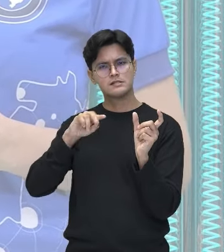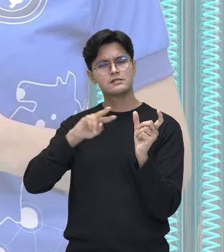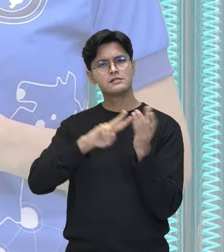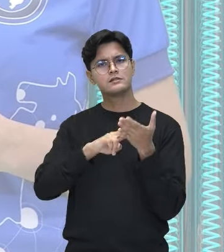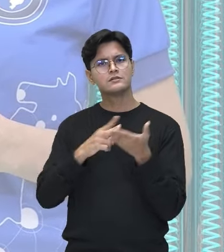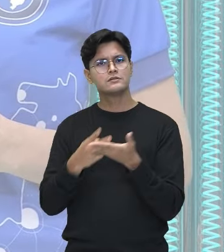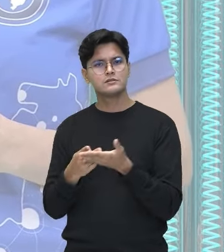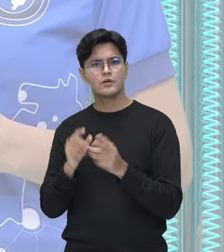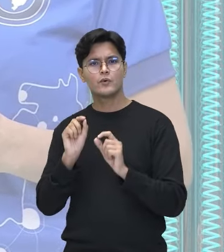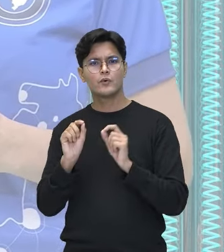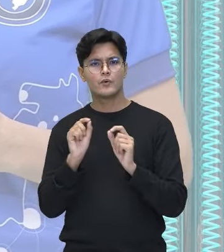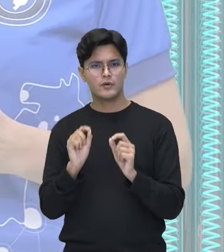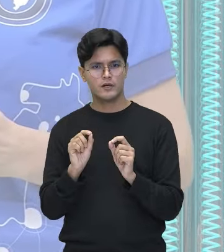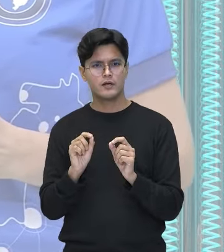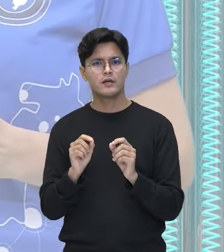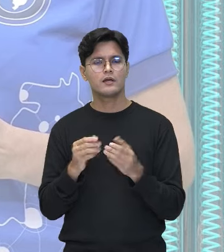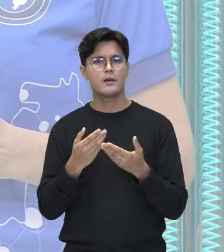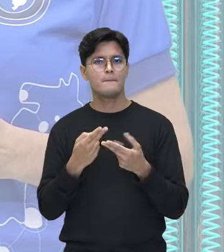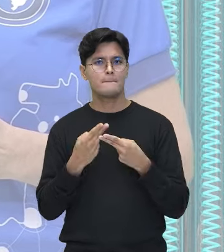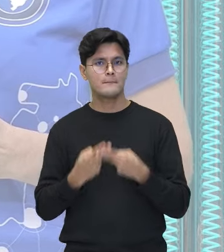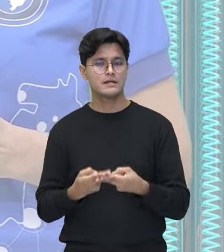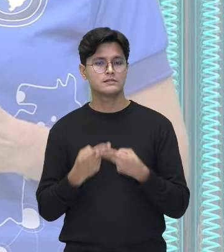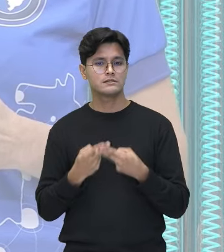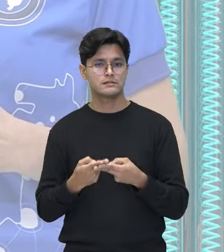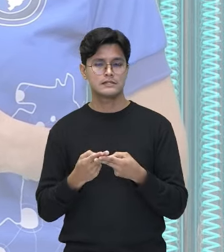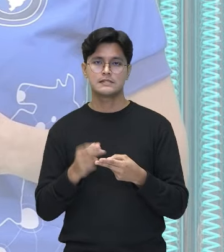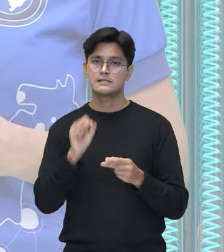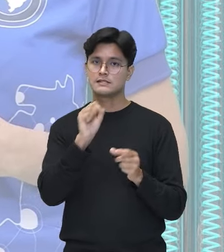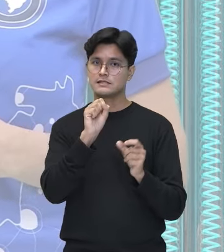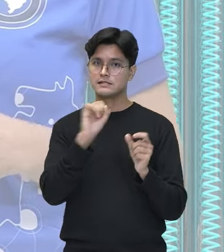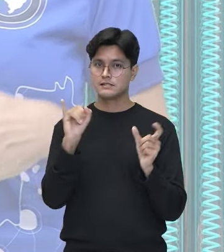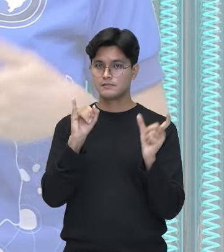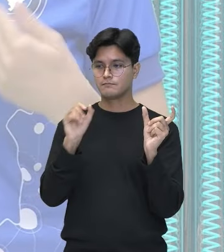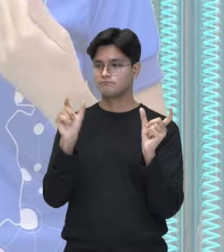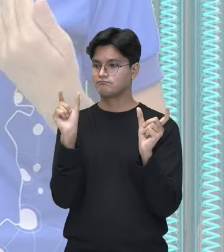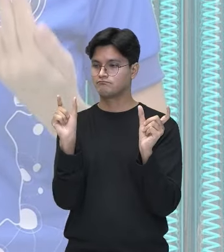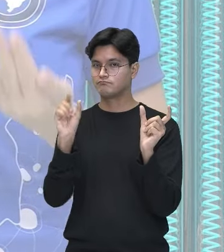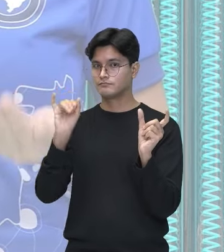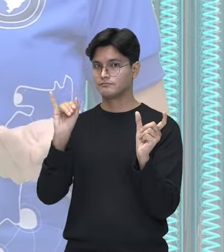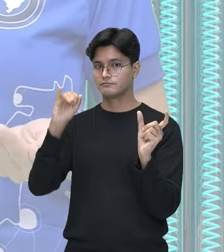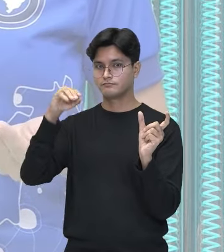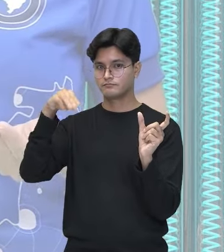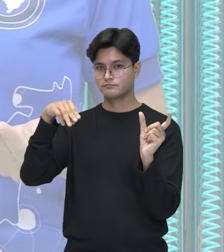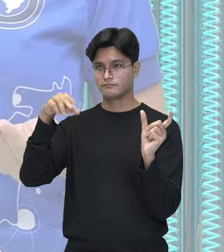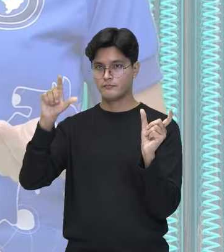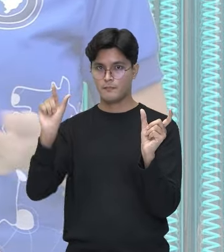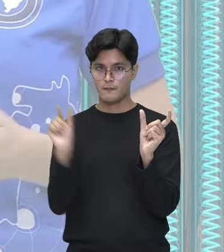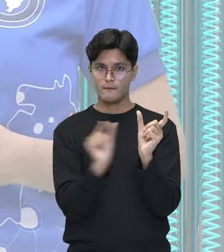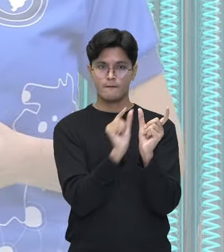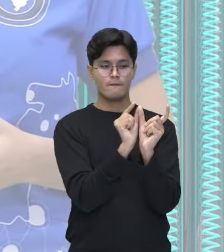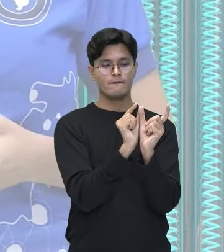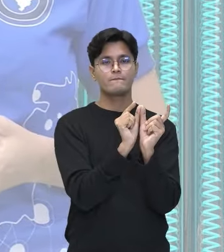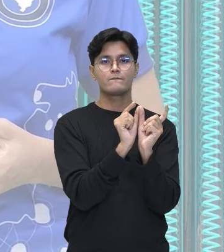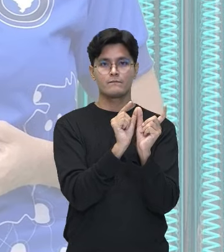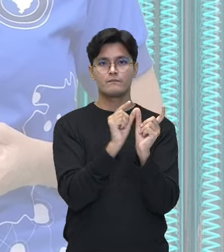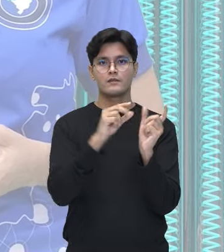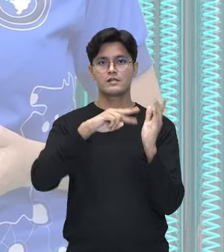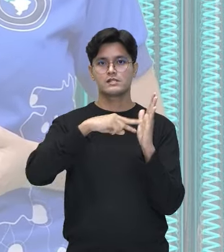um prefixo lá na frente da palavra, por exemplo, impatient, eu já tenho um novo significado que